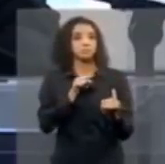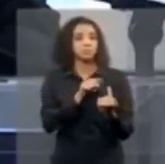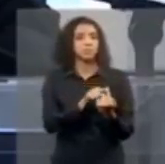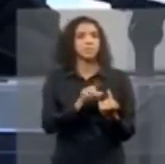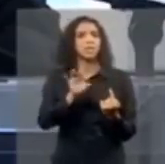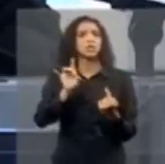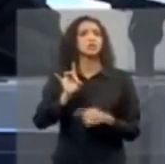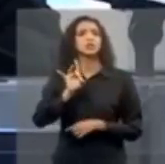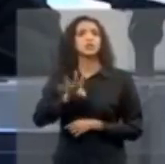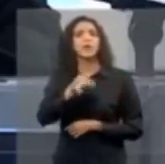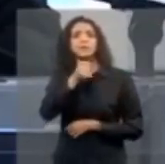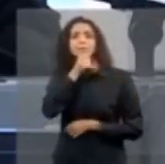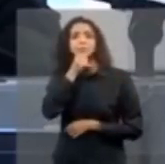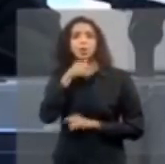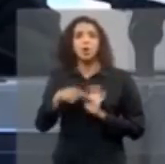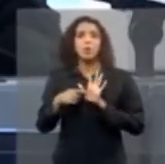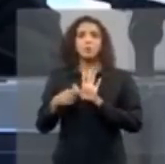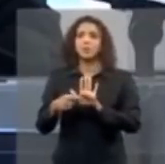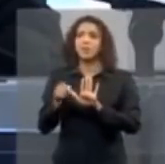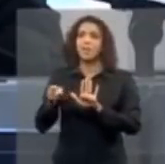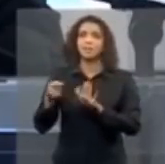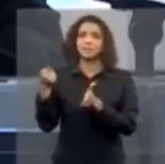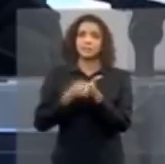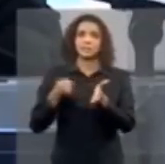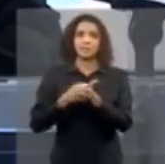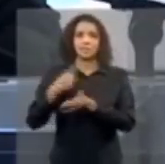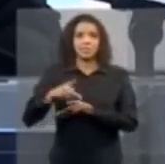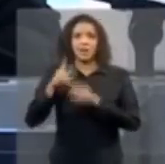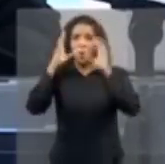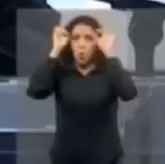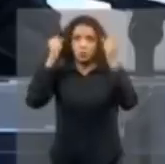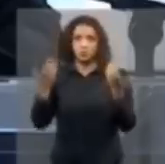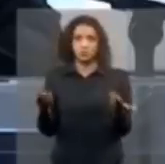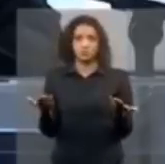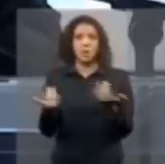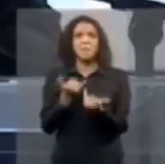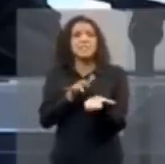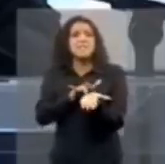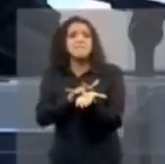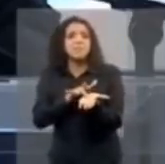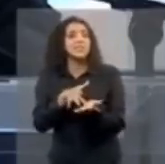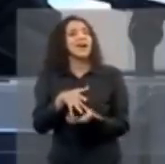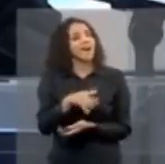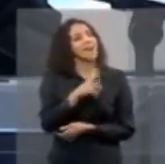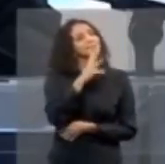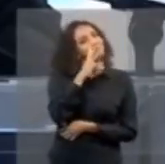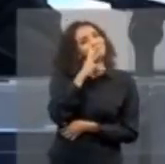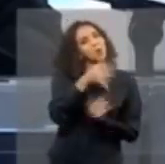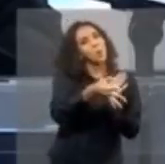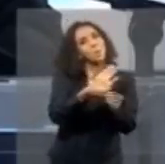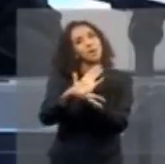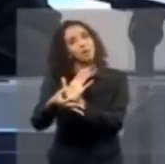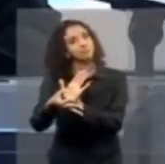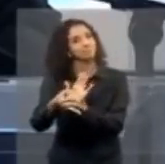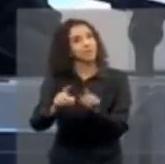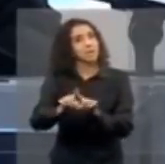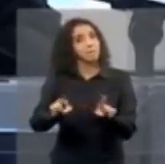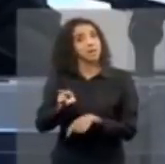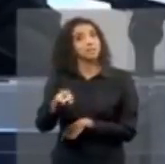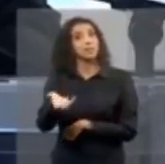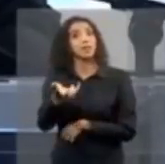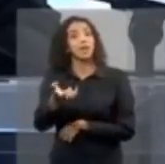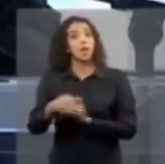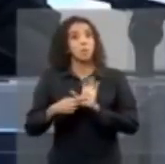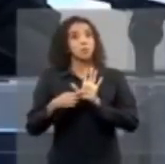legitimar o ativismo nessa corte. Está-se fingindo ouvir as partes, mas, na realidade, o que se está fazendo é legitimar